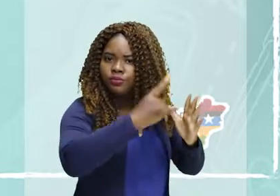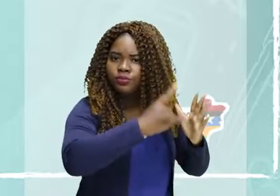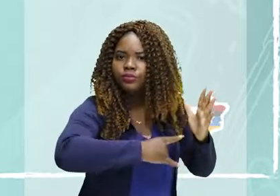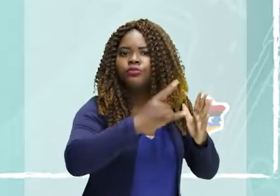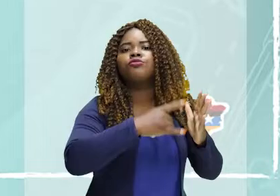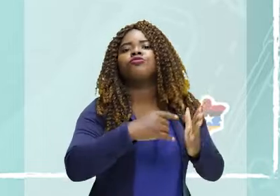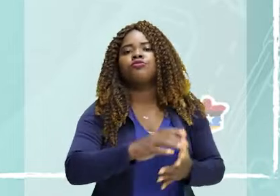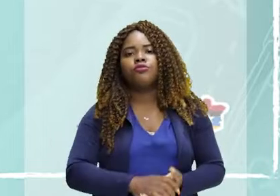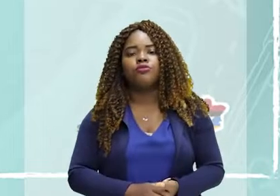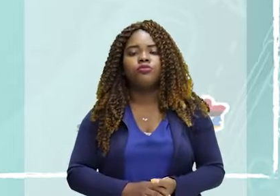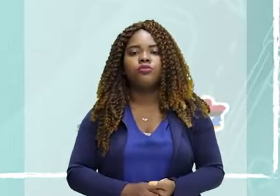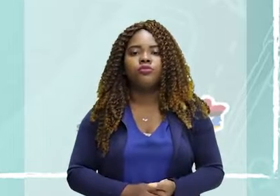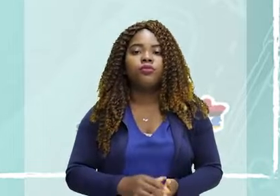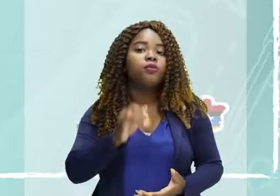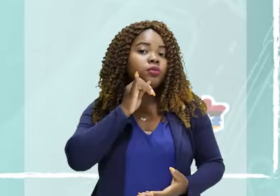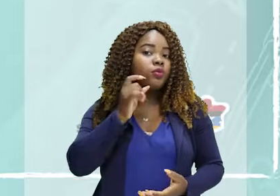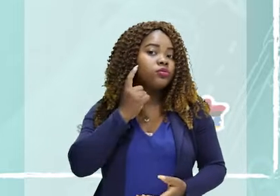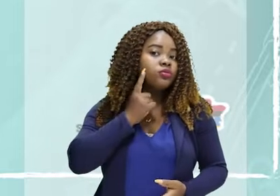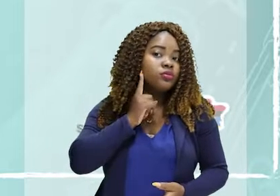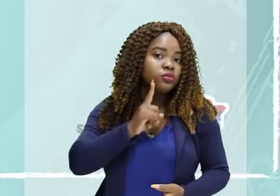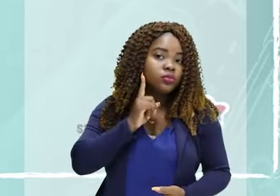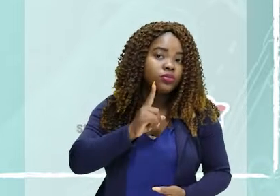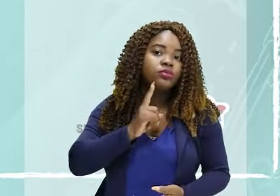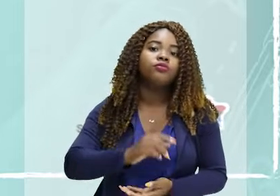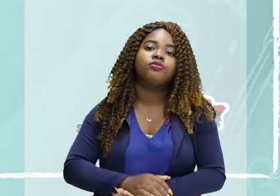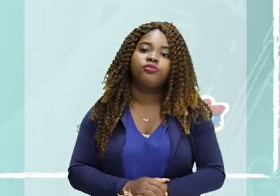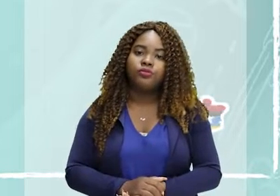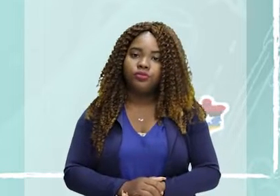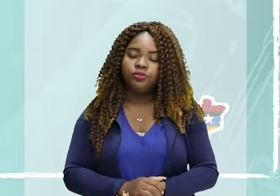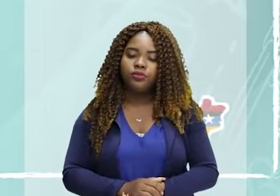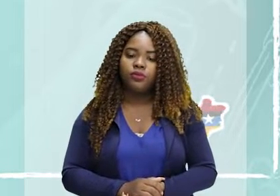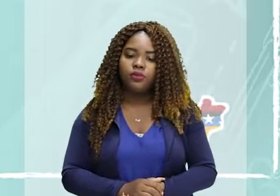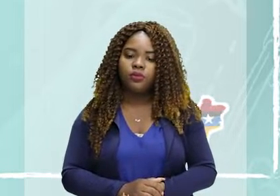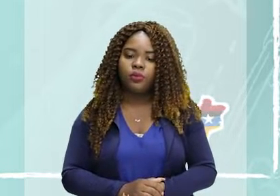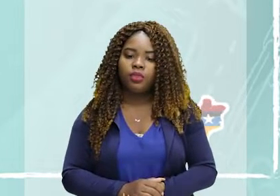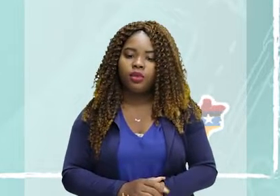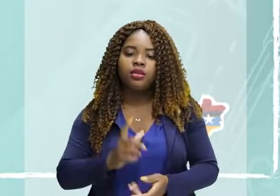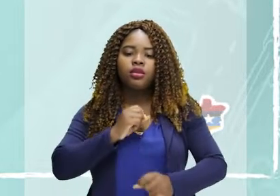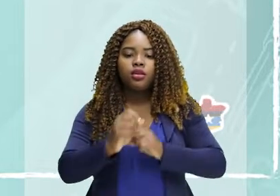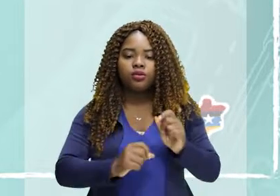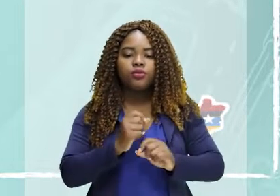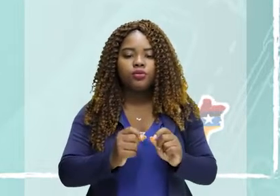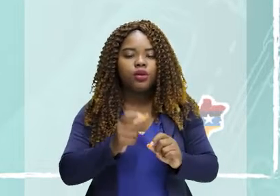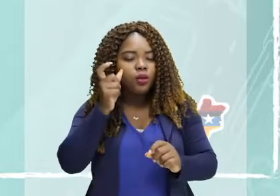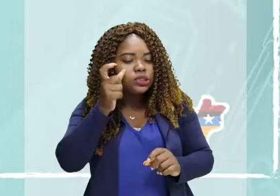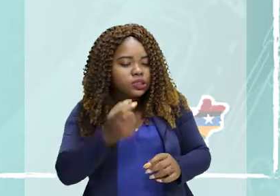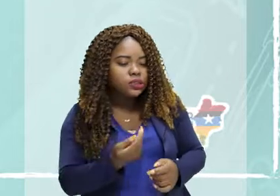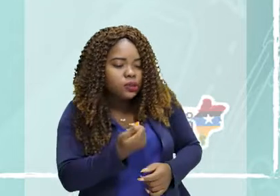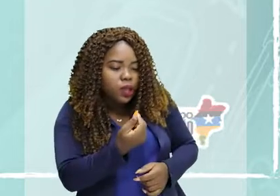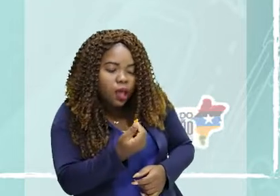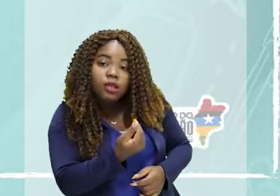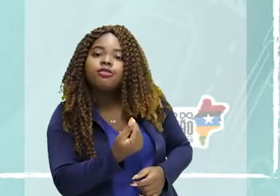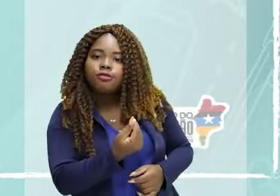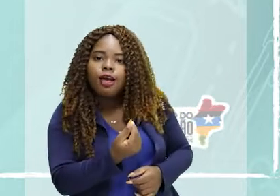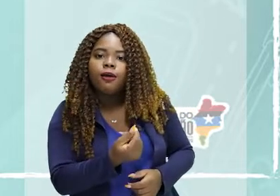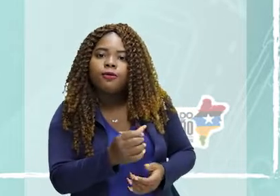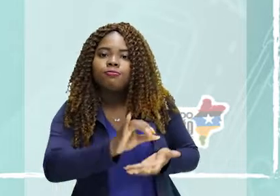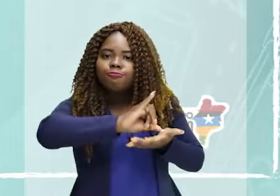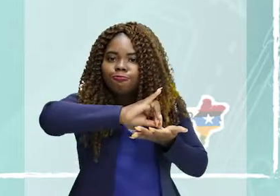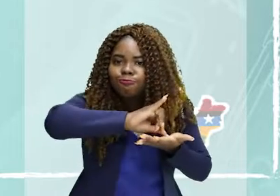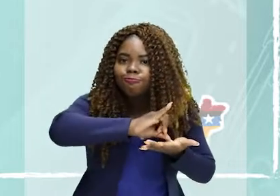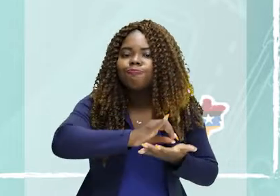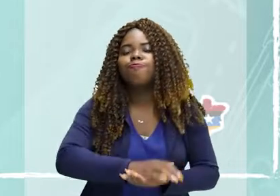poluidores, como o caso dos Estados Unidos, evocam, ou seja, colocam na frente os interesses econômicos como motivo para a não